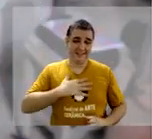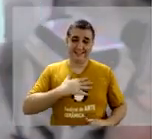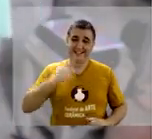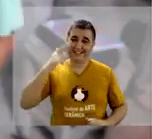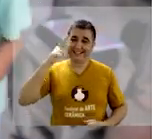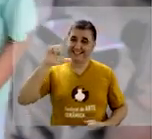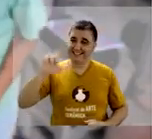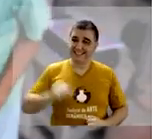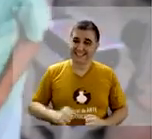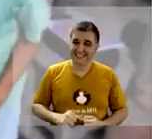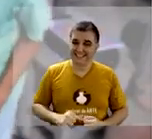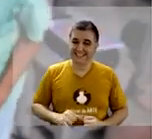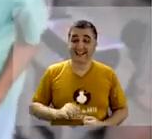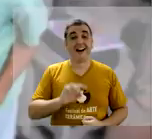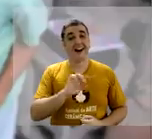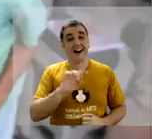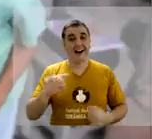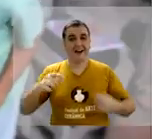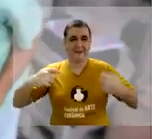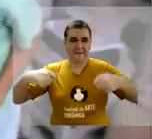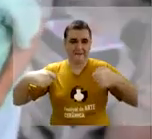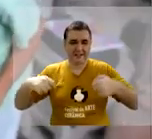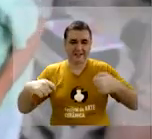feliz, né? Eu acho que a pessoa tem que procurar